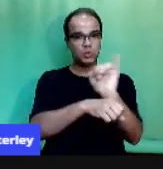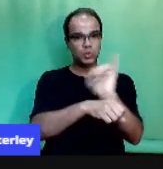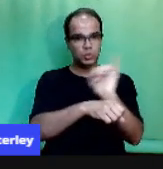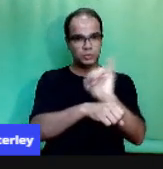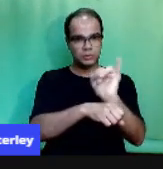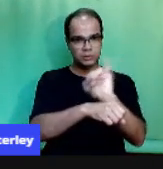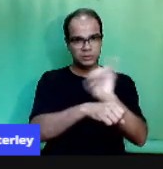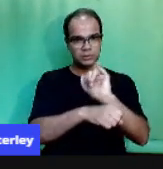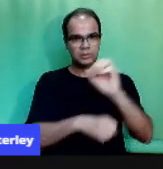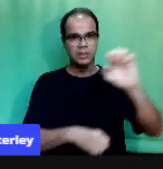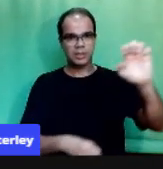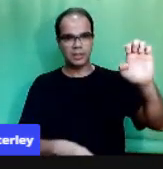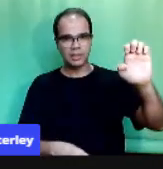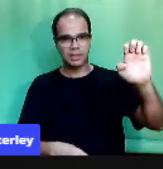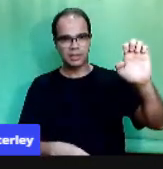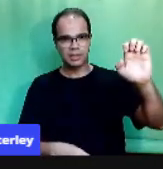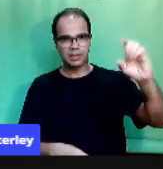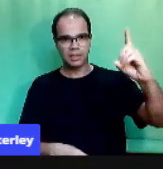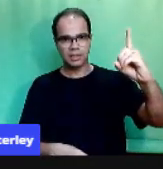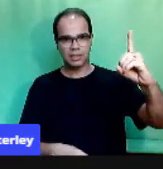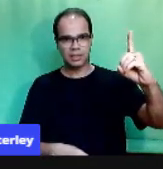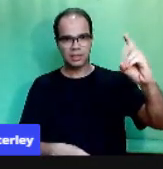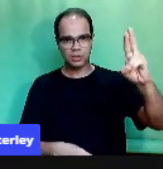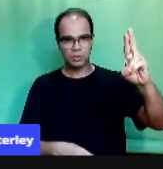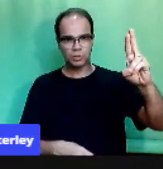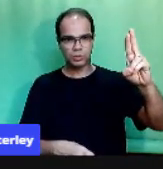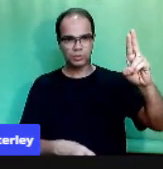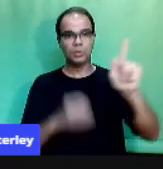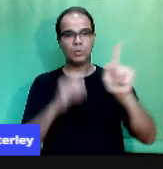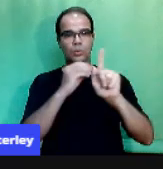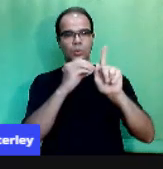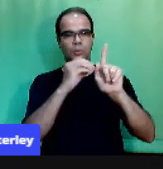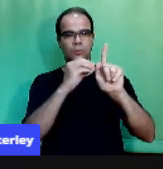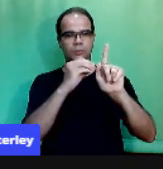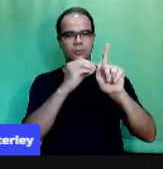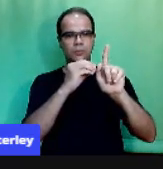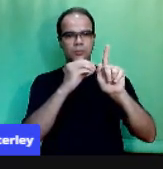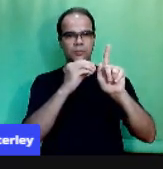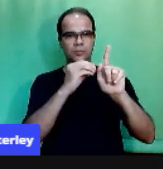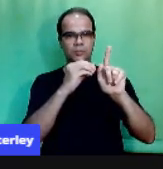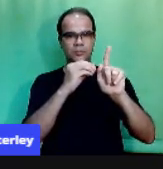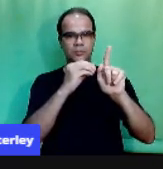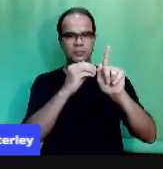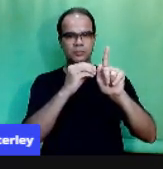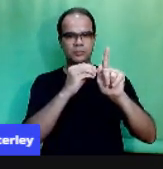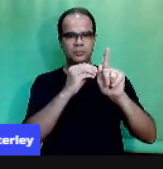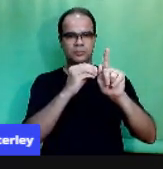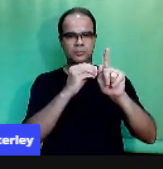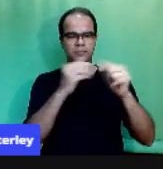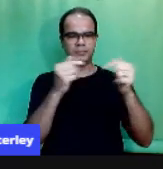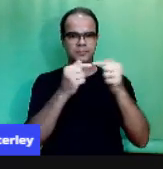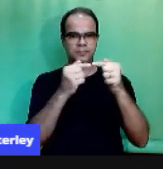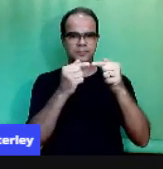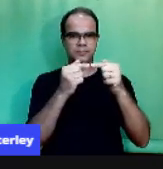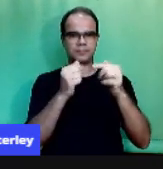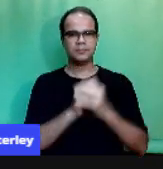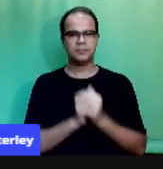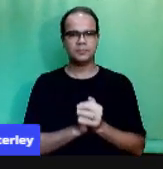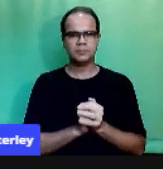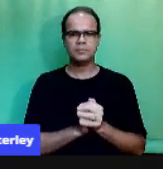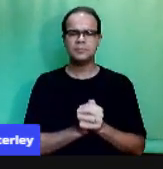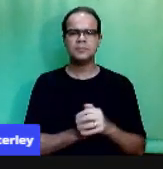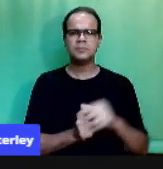é um canal do Google, né, em parceria com a Fundação Lemon, e que tem